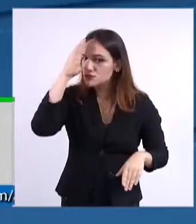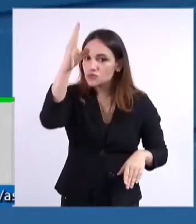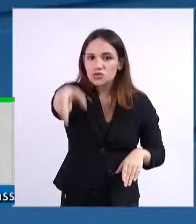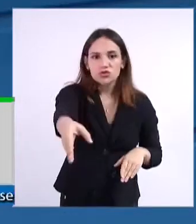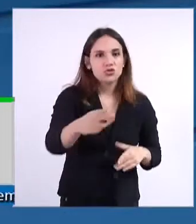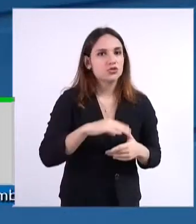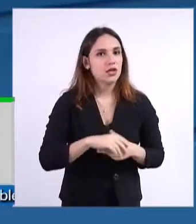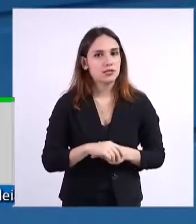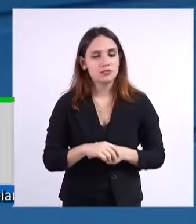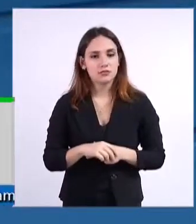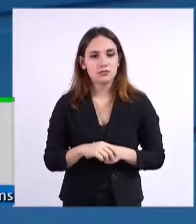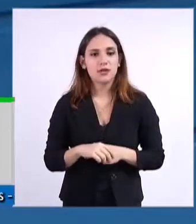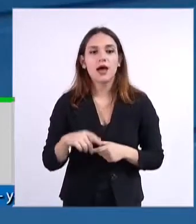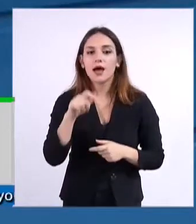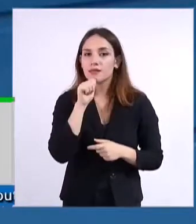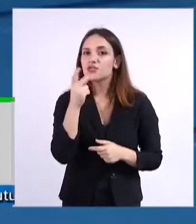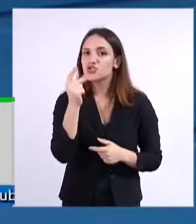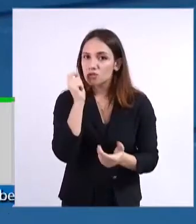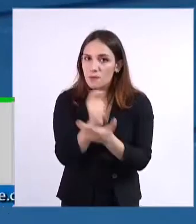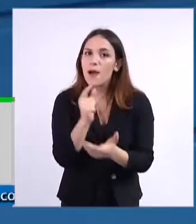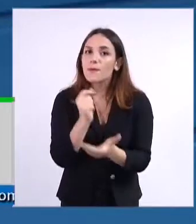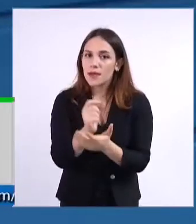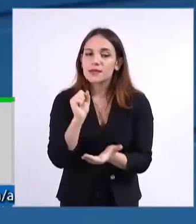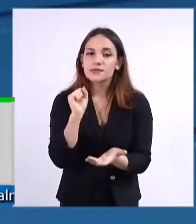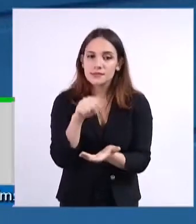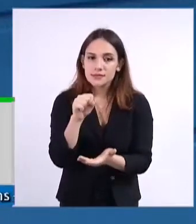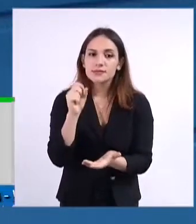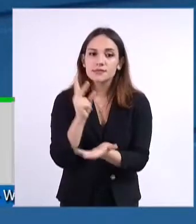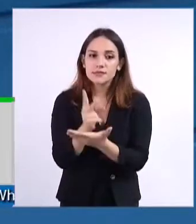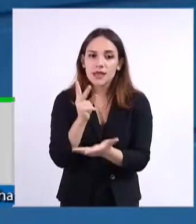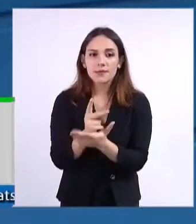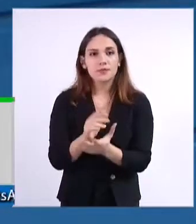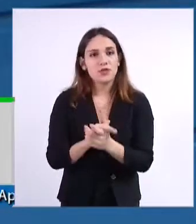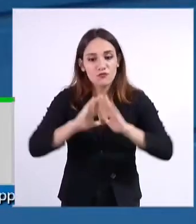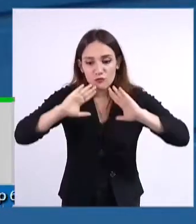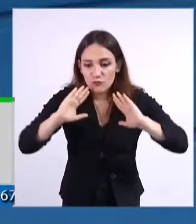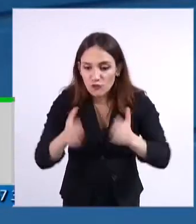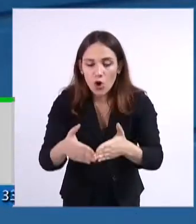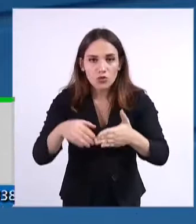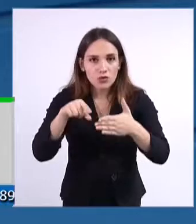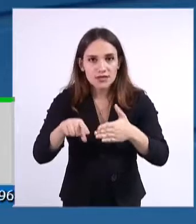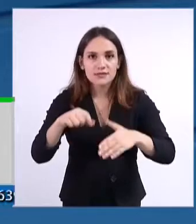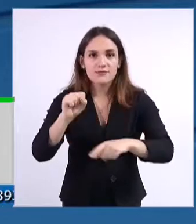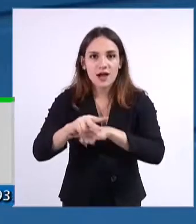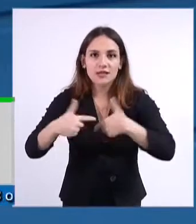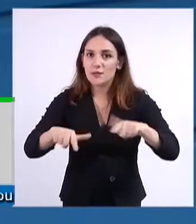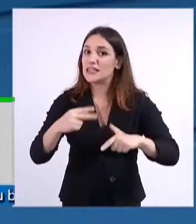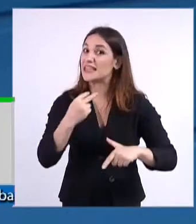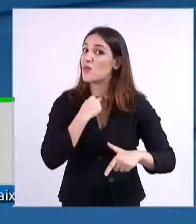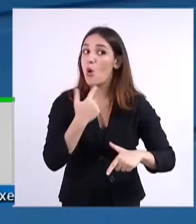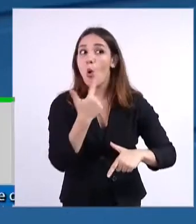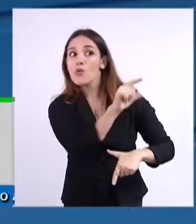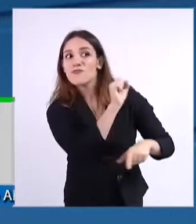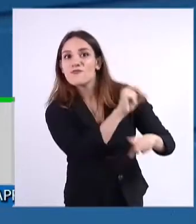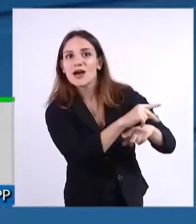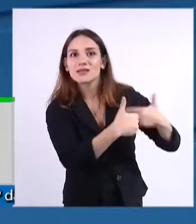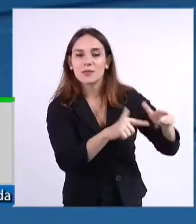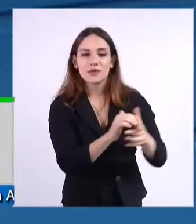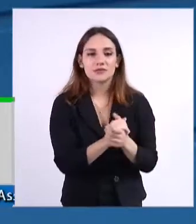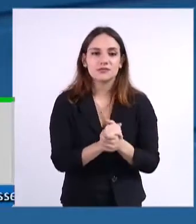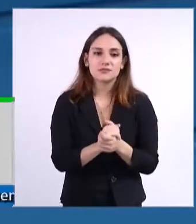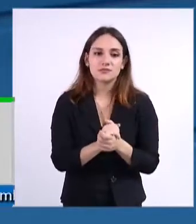continua contribuindo. Ele tem dedicação exclusiva, ele não pode ter outro emprego. O militar tem uma das